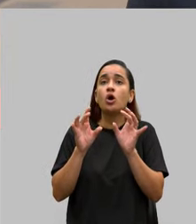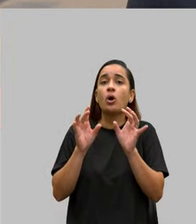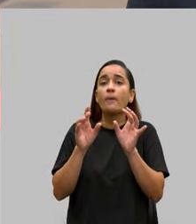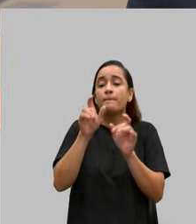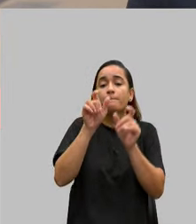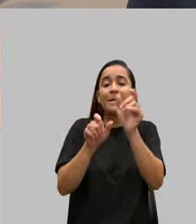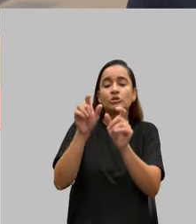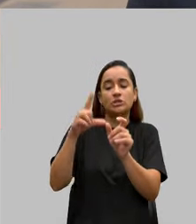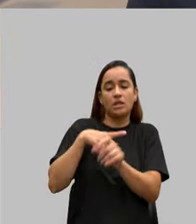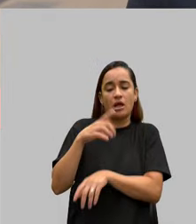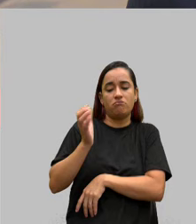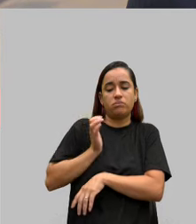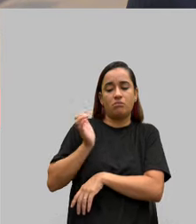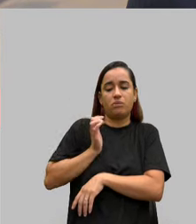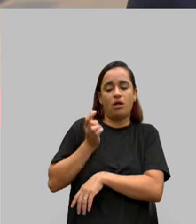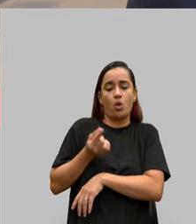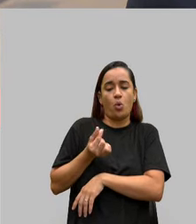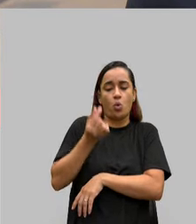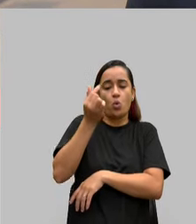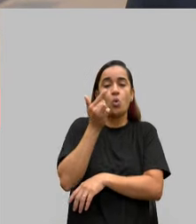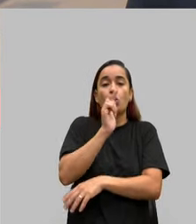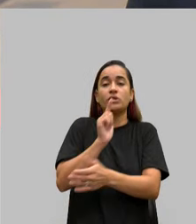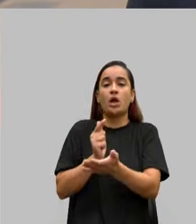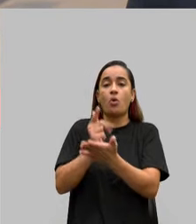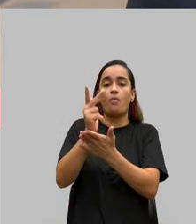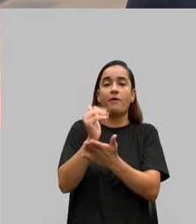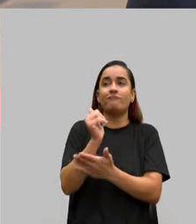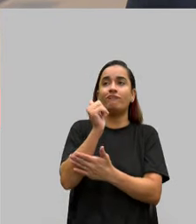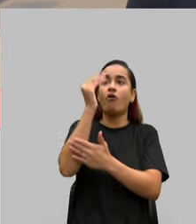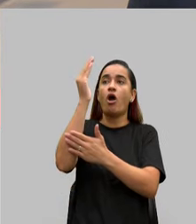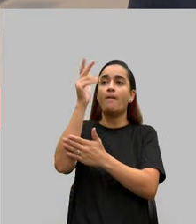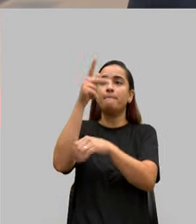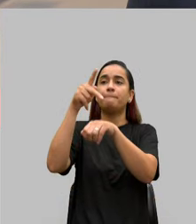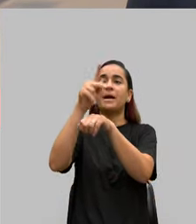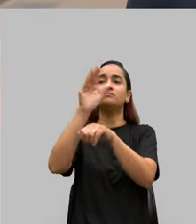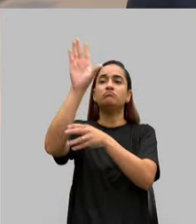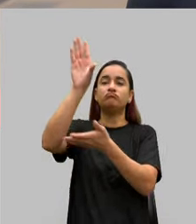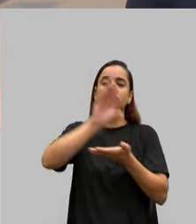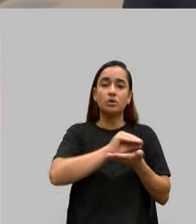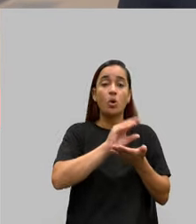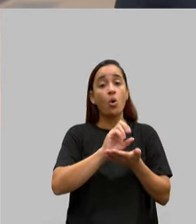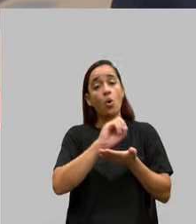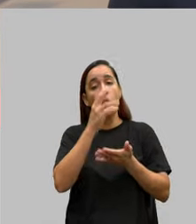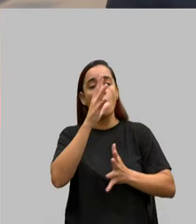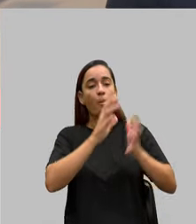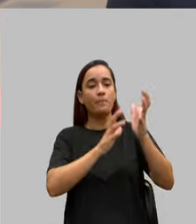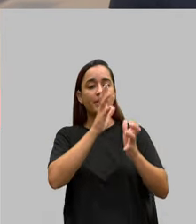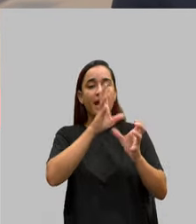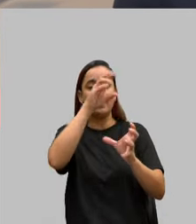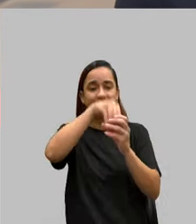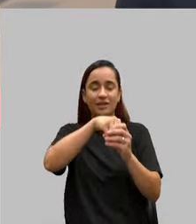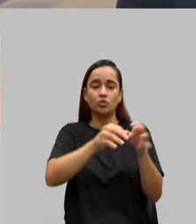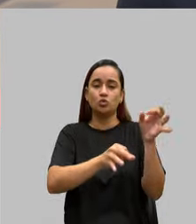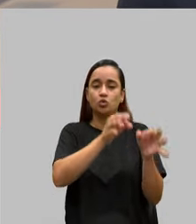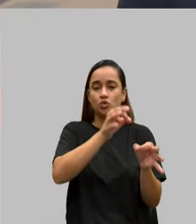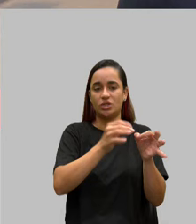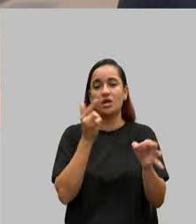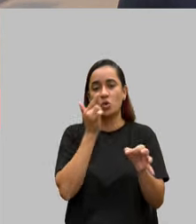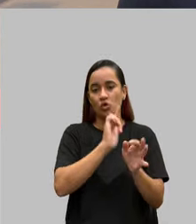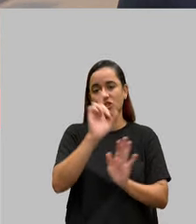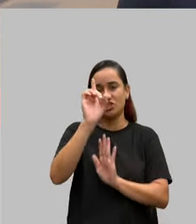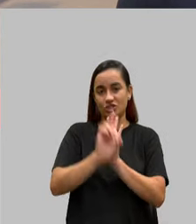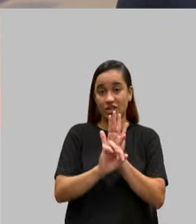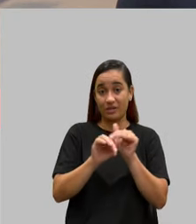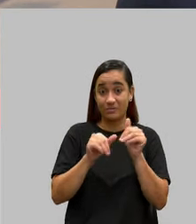comprar conseguem importar ou tem que lutar brigar por esse direito na justiça né Nós temos